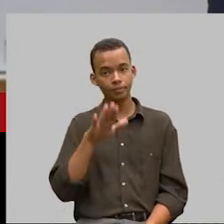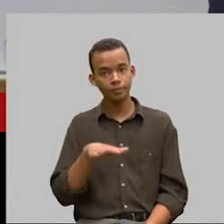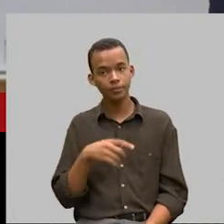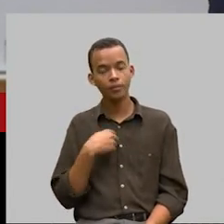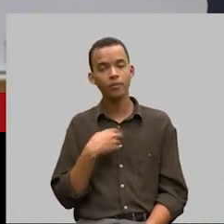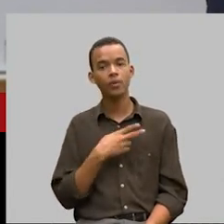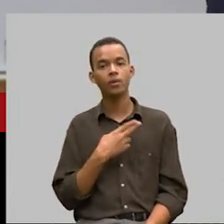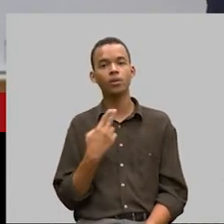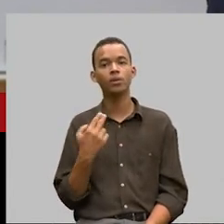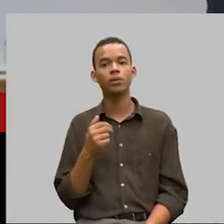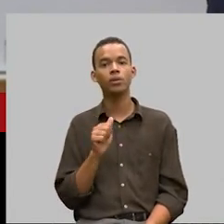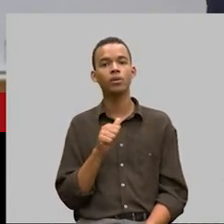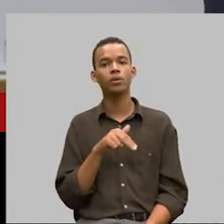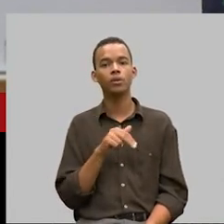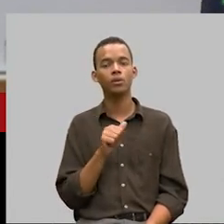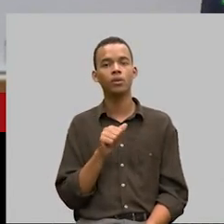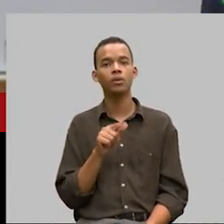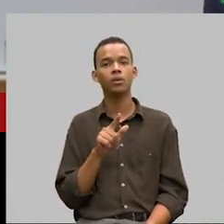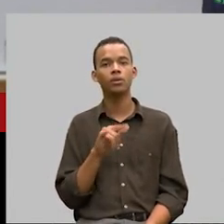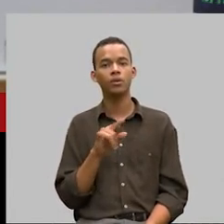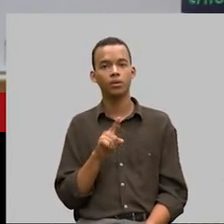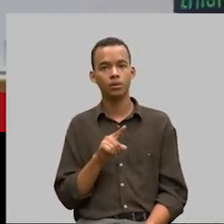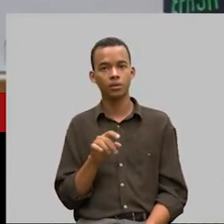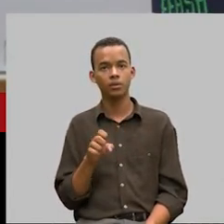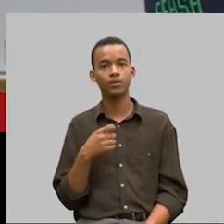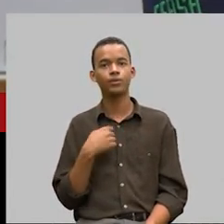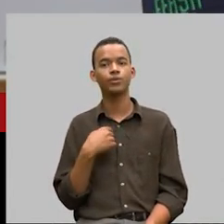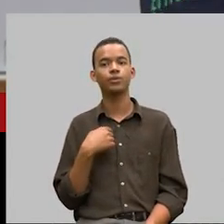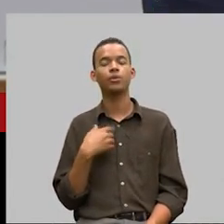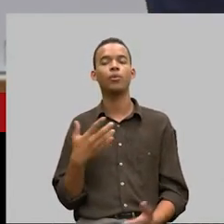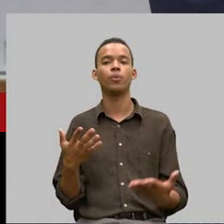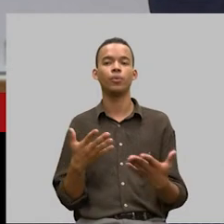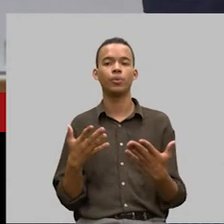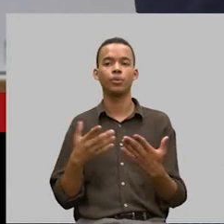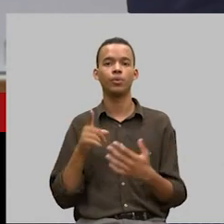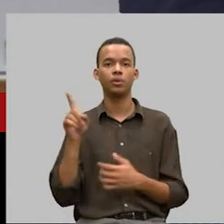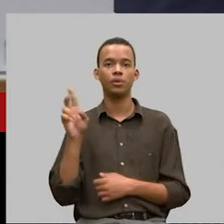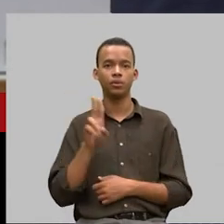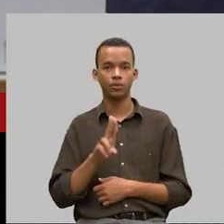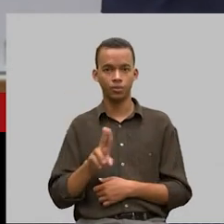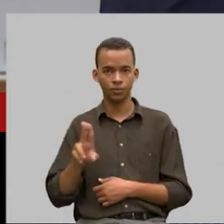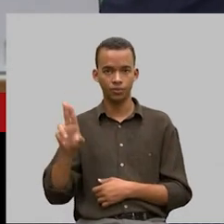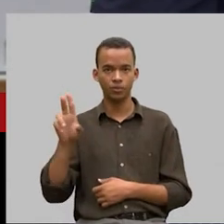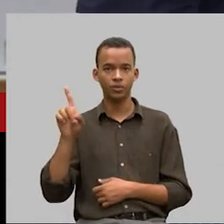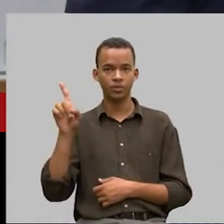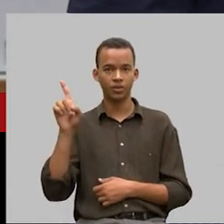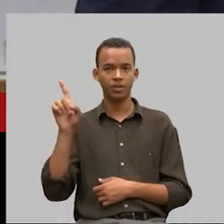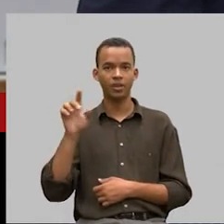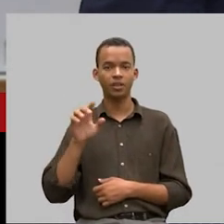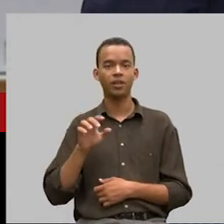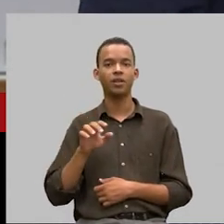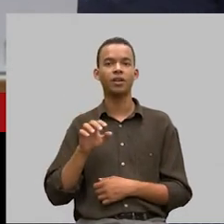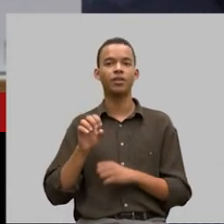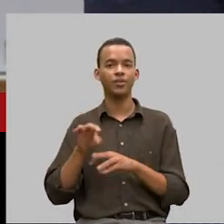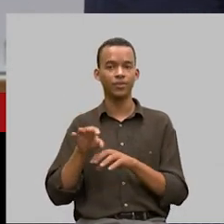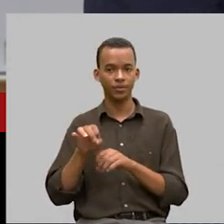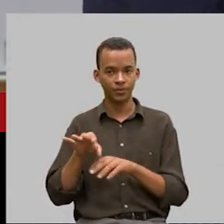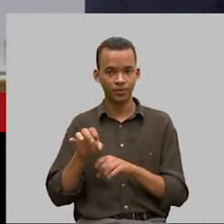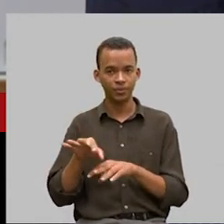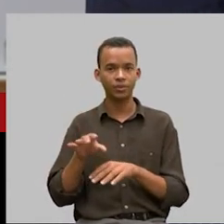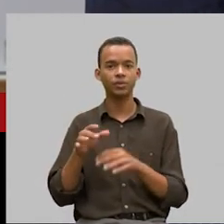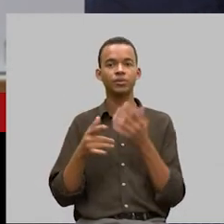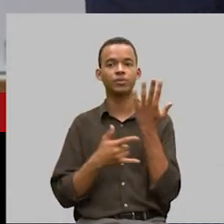professora eu faço formação de professores atualmente lá na faculdade de educação tem 16 anos que eu tô na